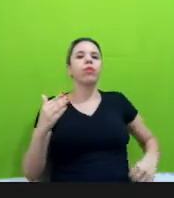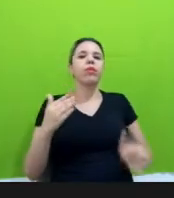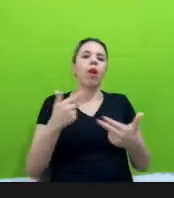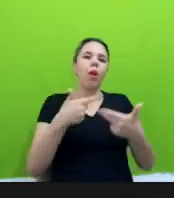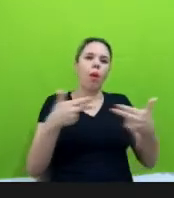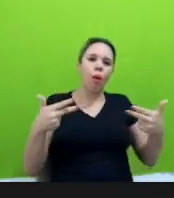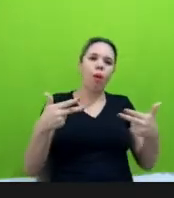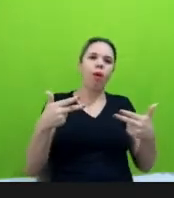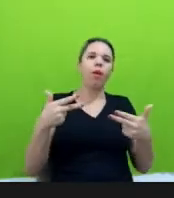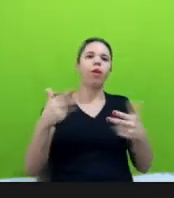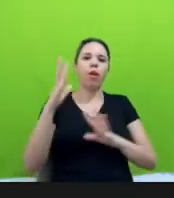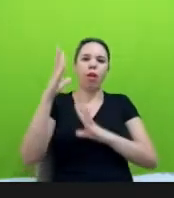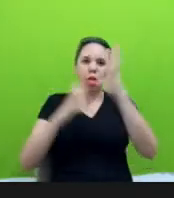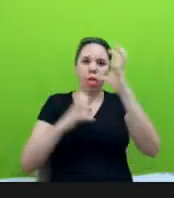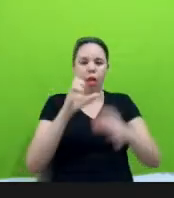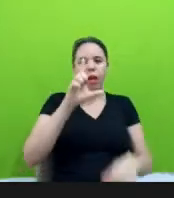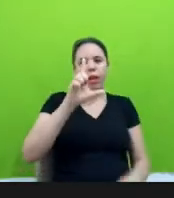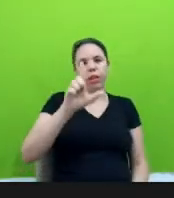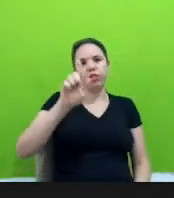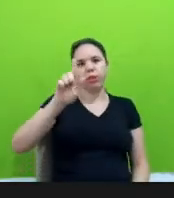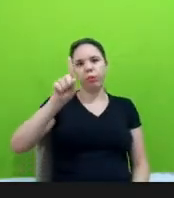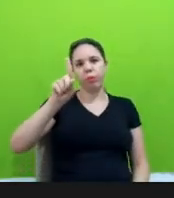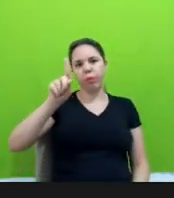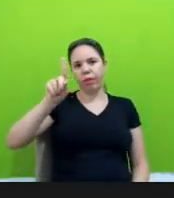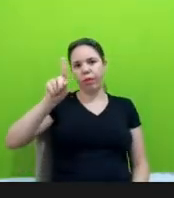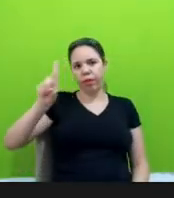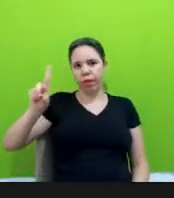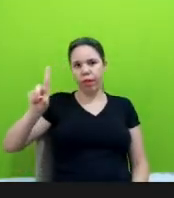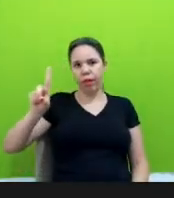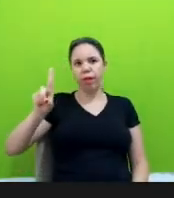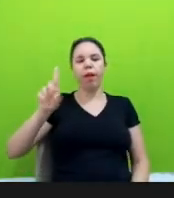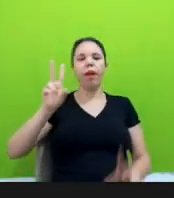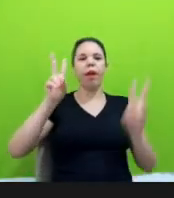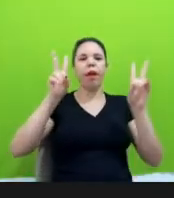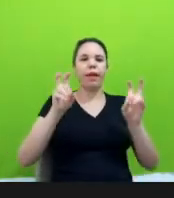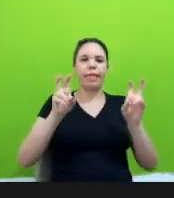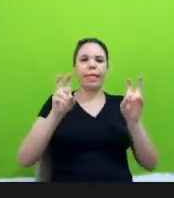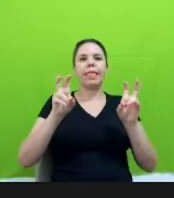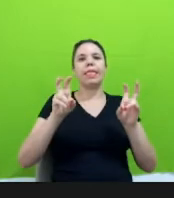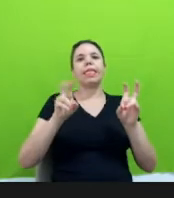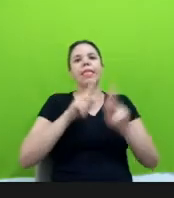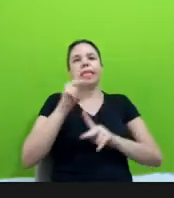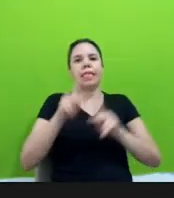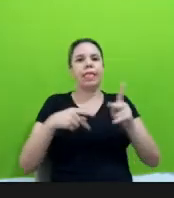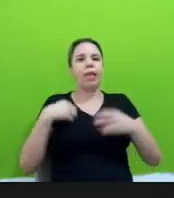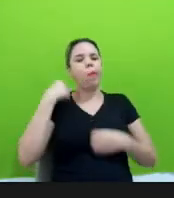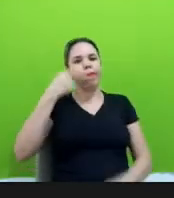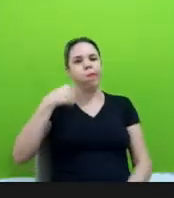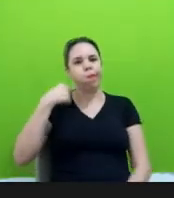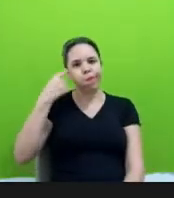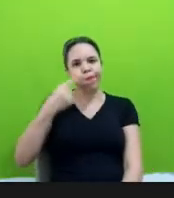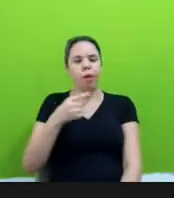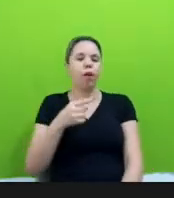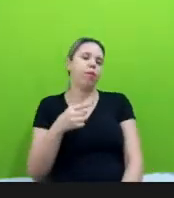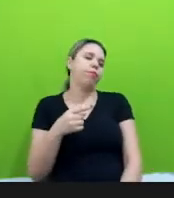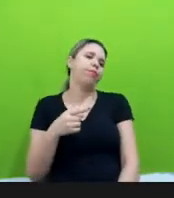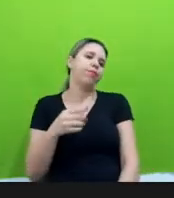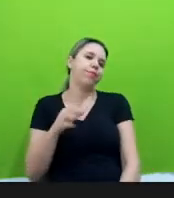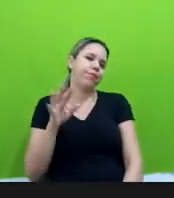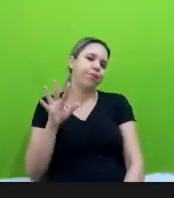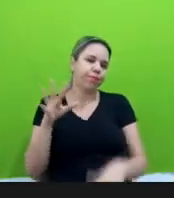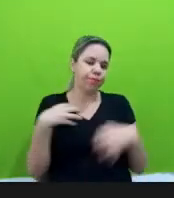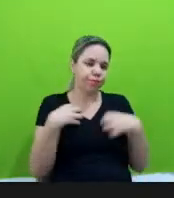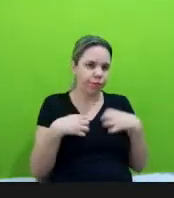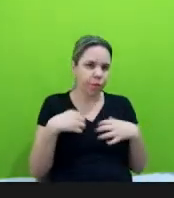sobre os conflitos com a LGPD, eu sei que esse é um assunto que mexe bastante com advogados, por exemplo, né?